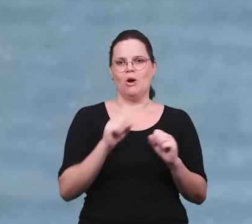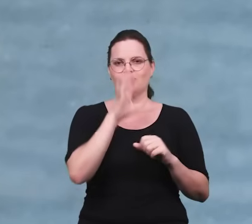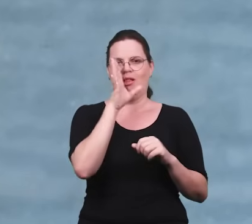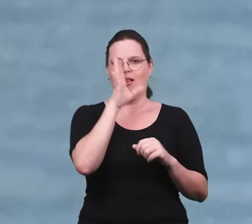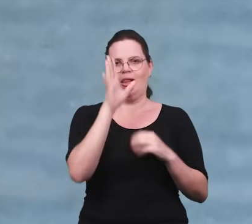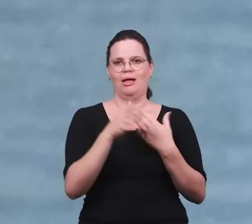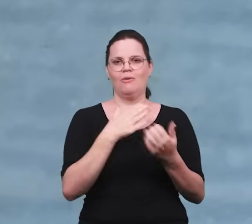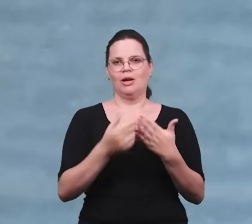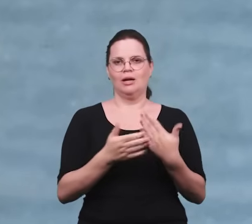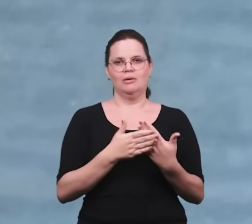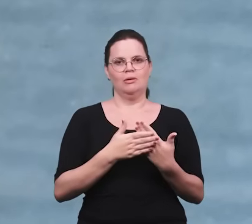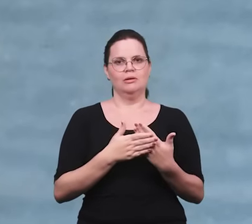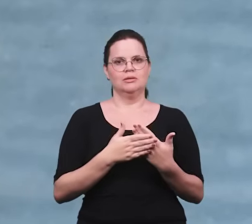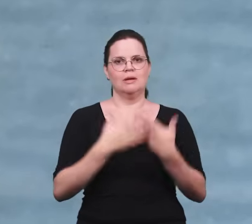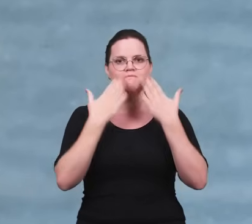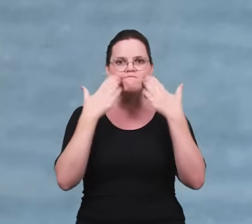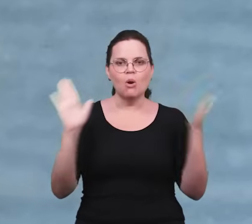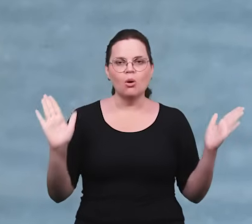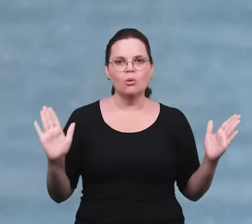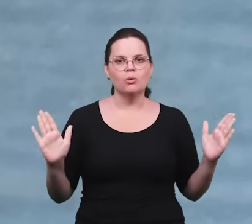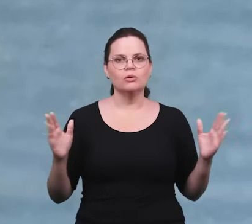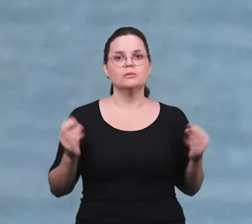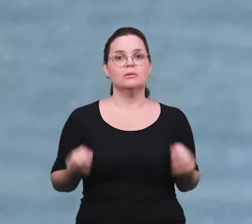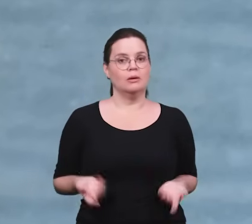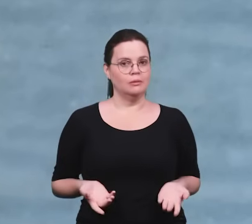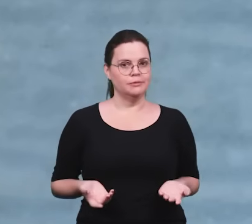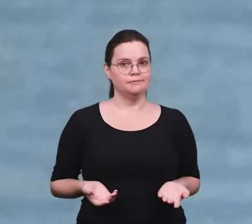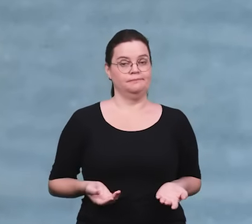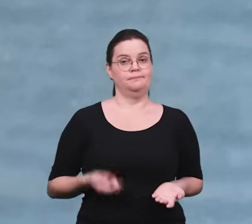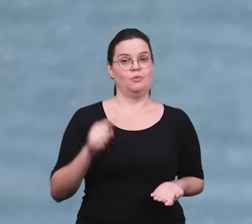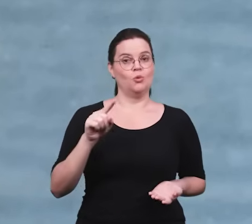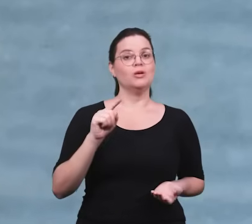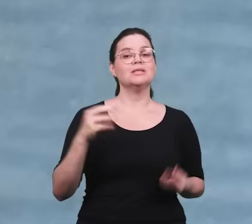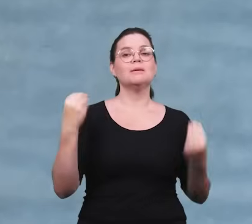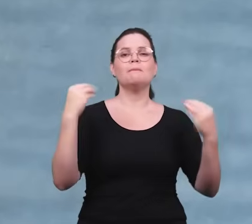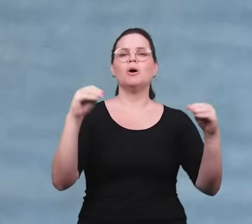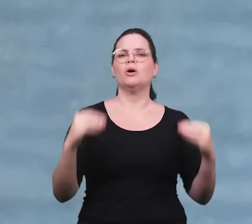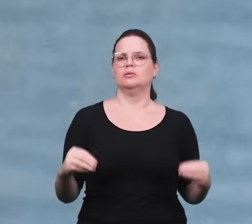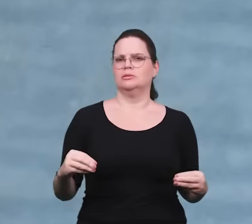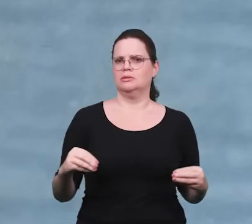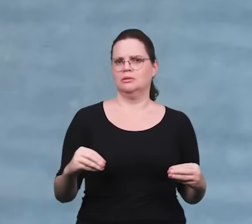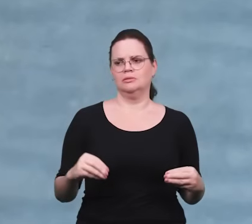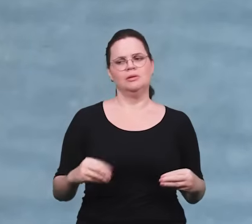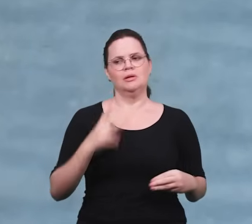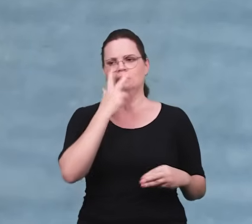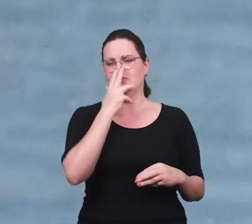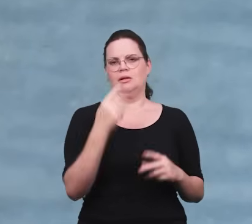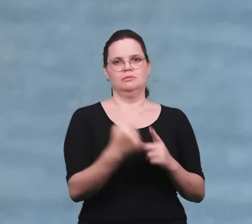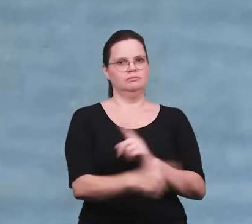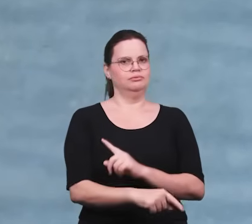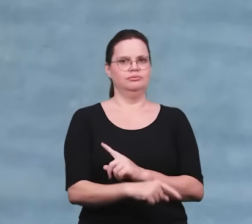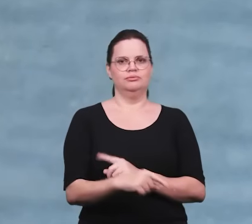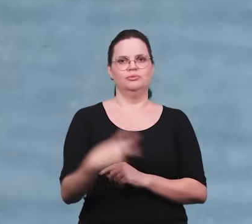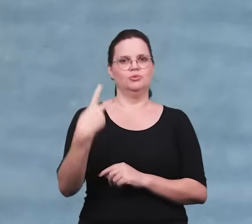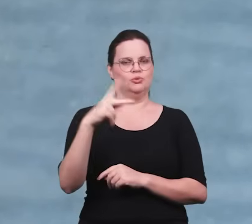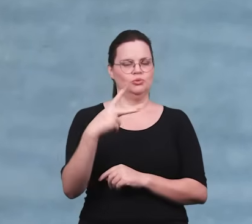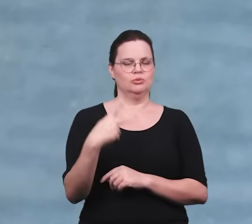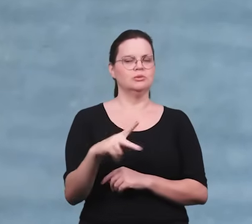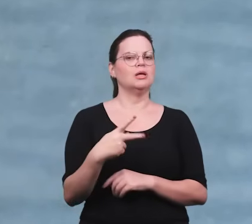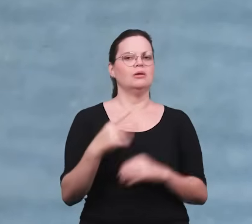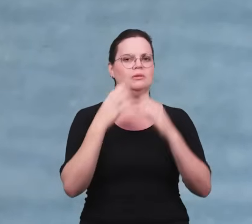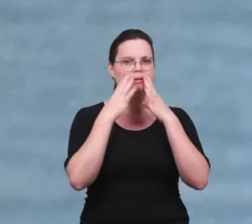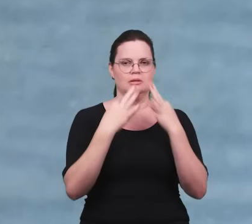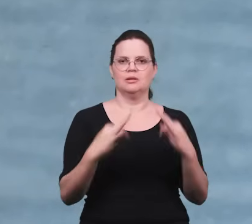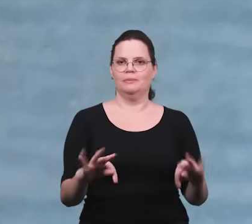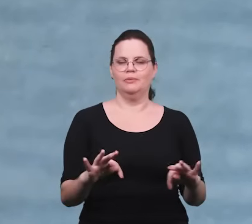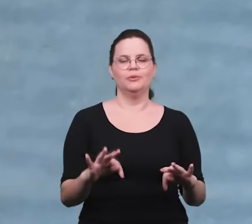coisa. E ali a mensagem que você está transmitindo com aquilo que você está colocando pode não estar alinhada com aquilo que você